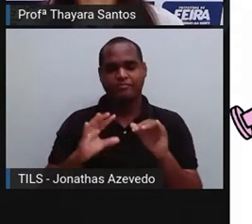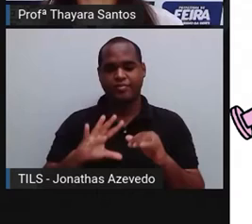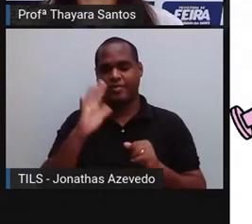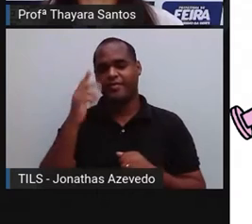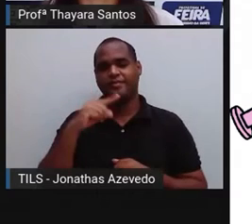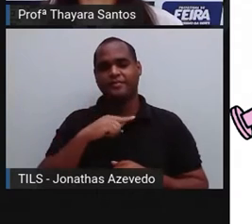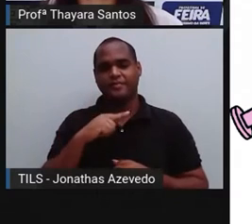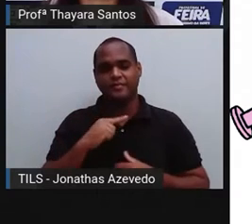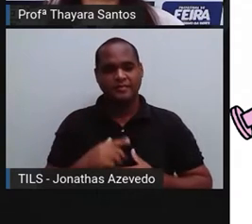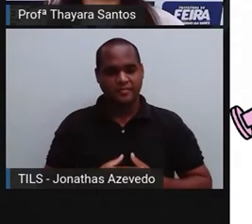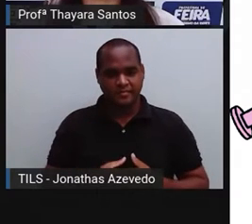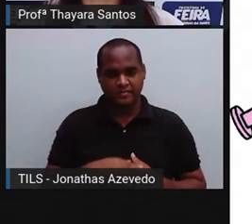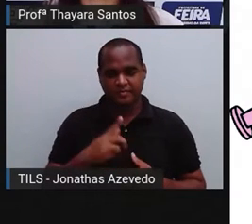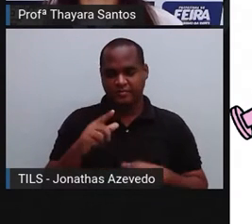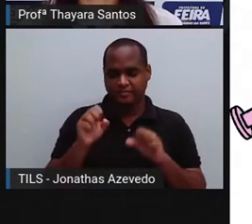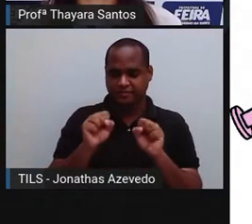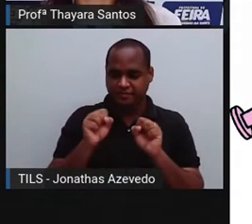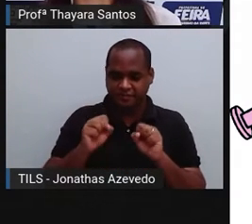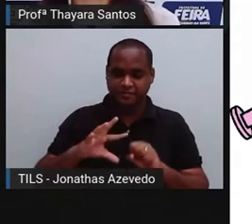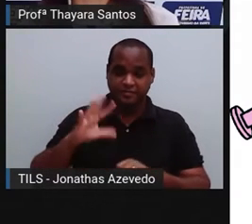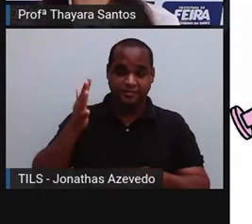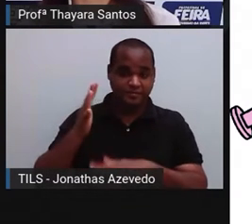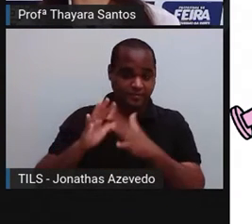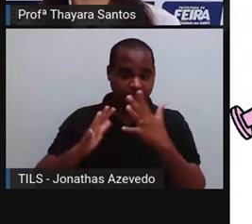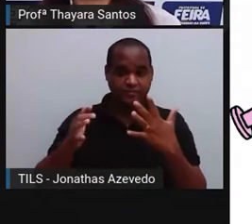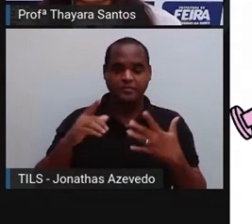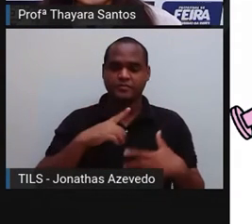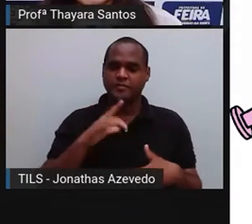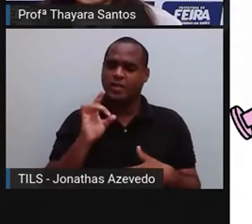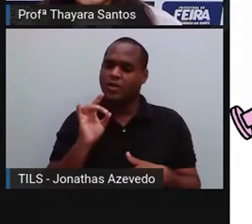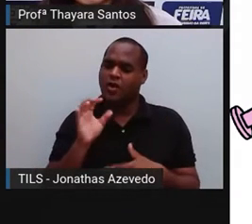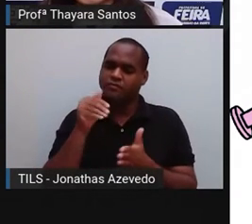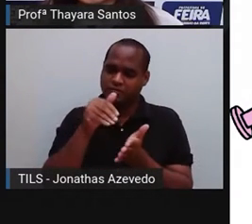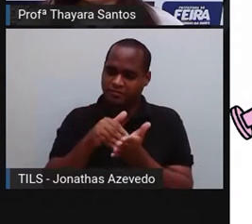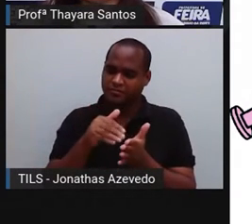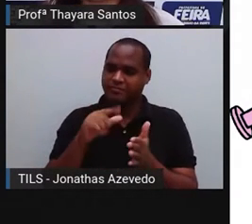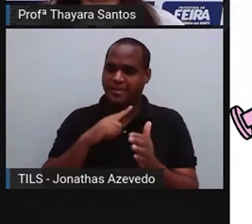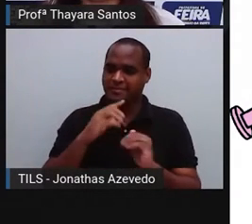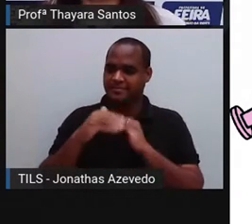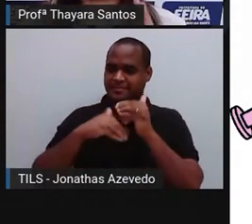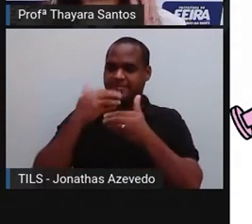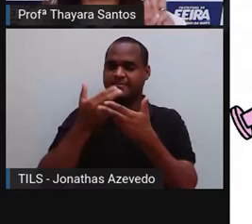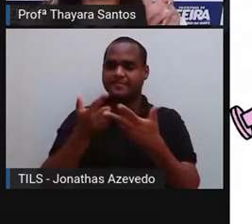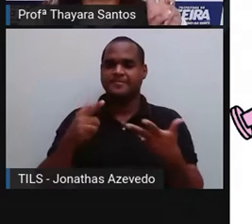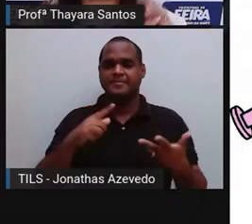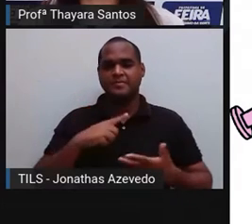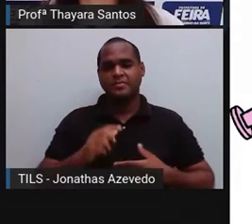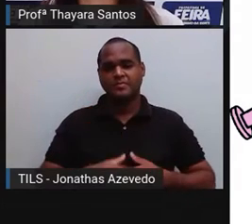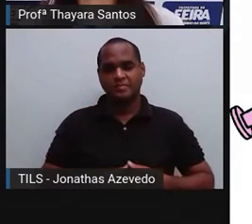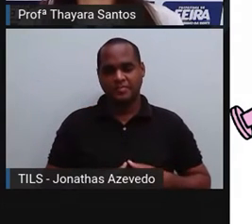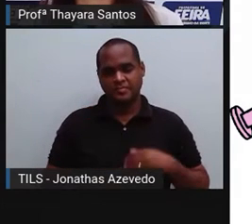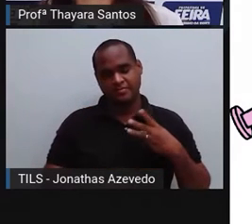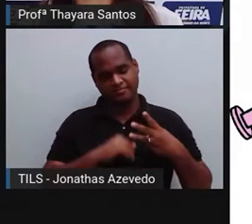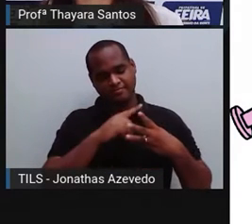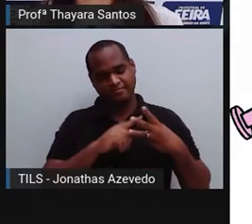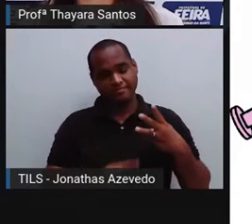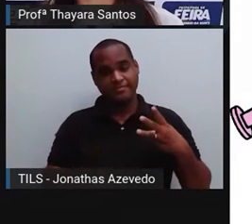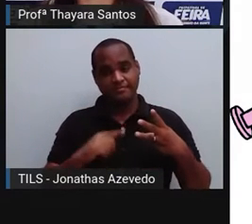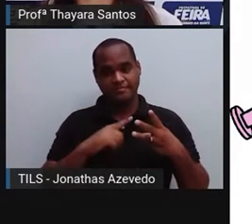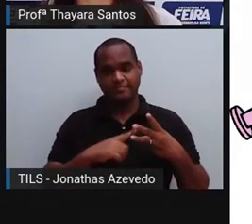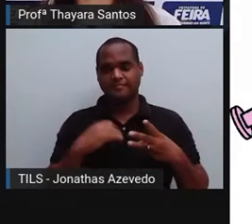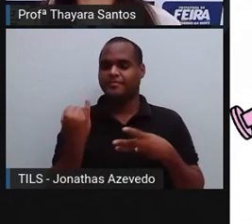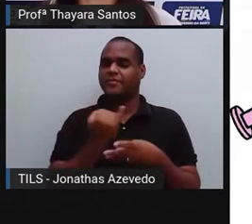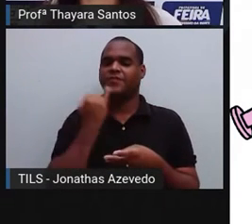E também pode ocorrer a formação de um sólido no final desse processo. Então, tem essas três aí, que são as três evidências